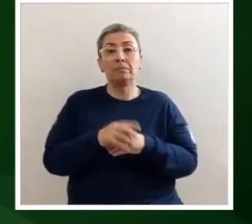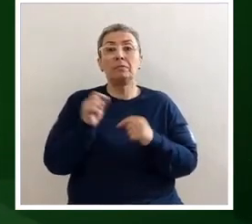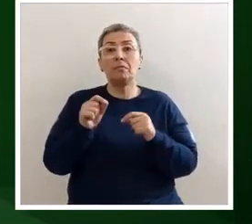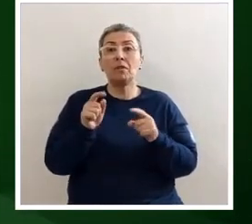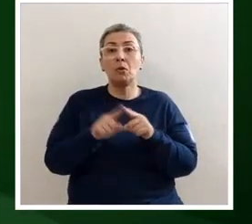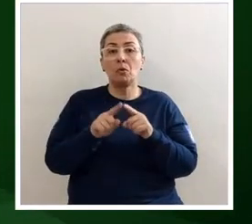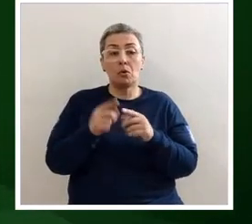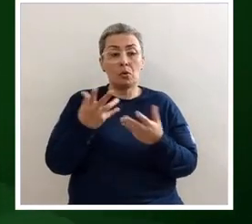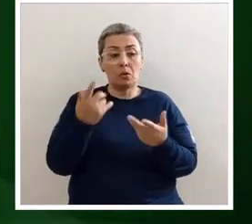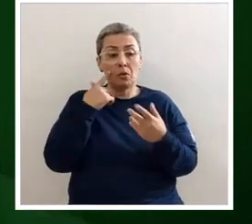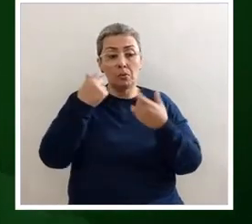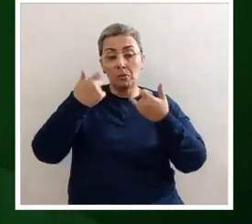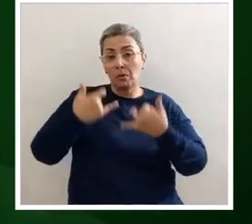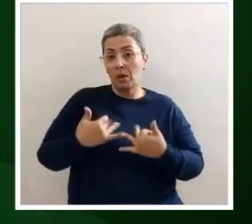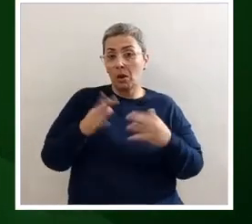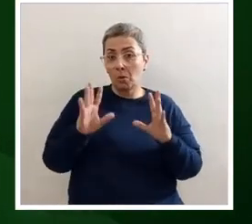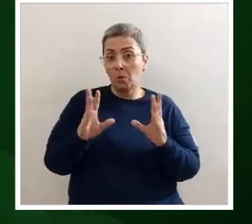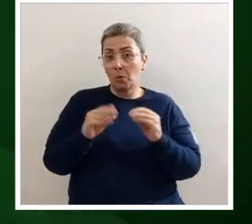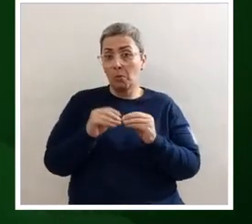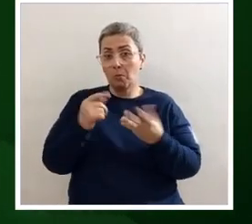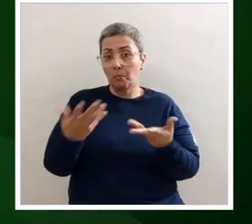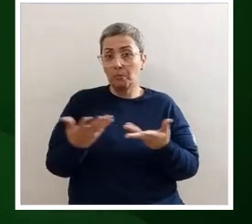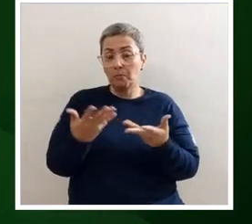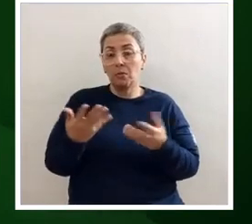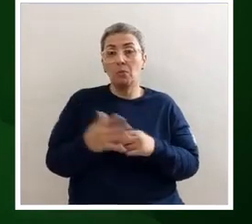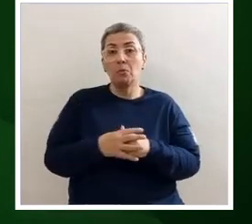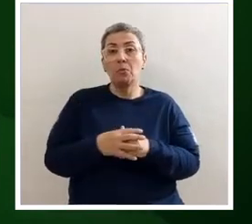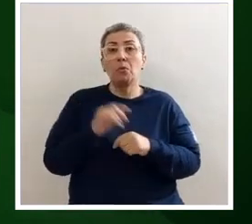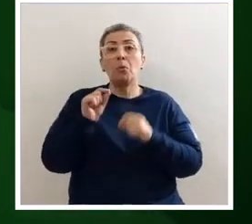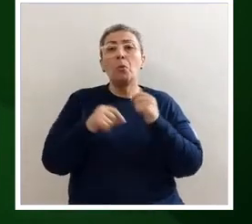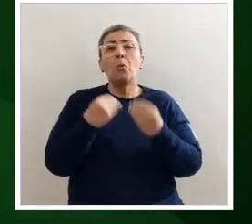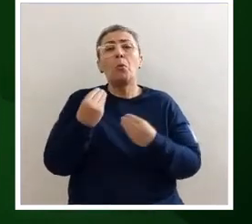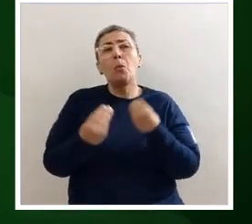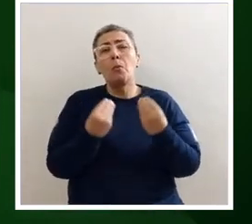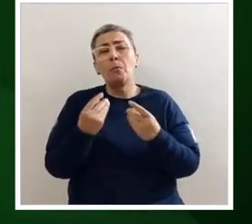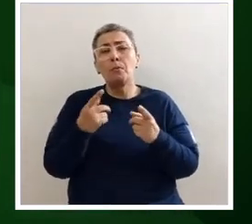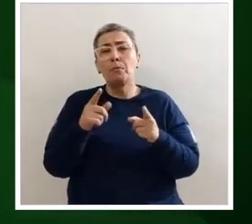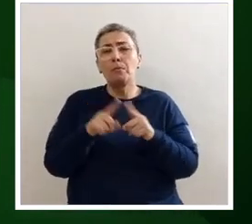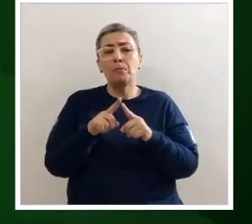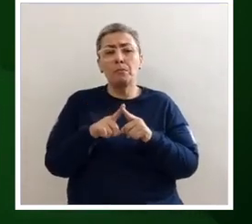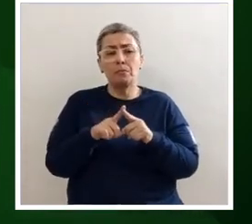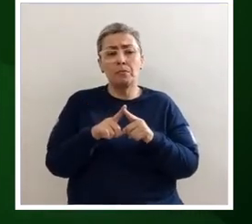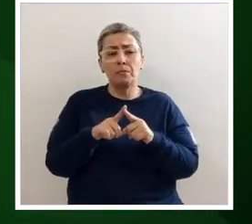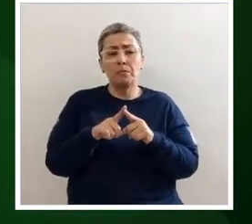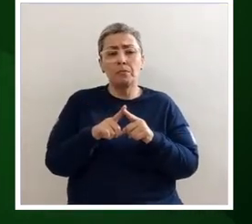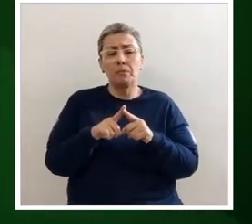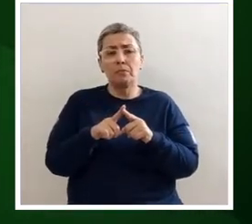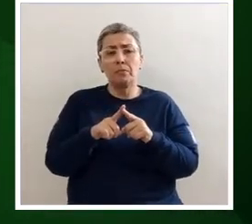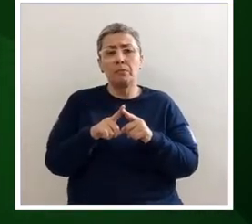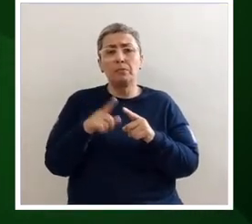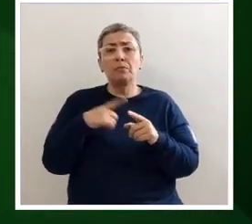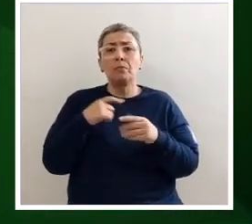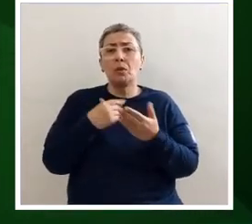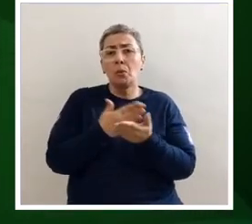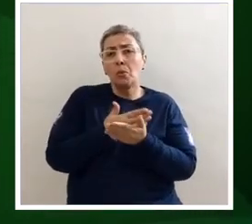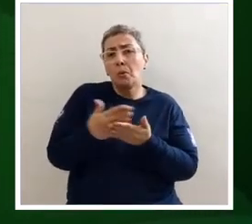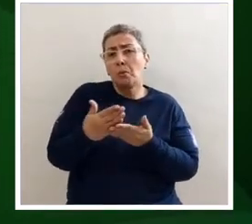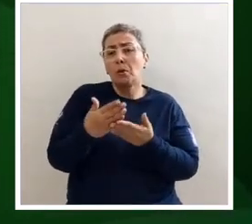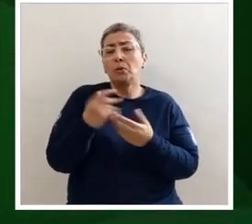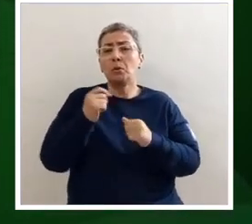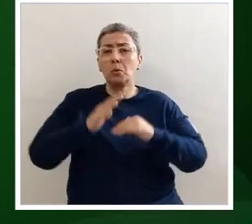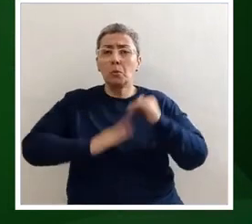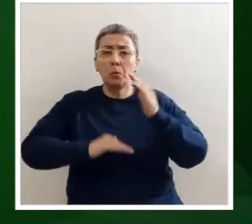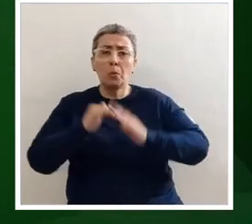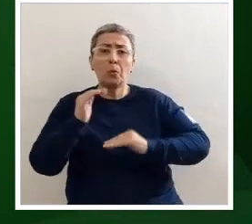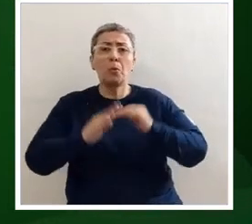ali nós vamos falar agora um pouquinho para vocês então como é que nós começamos fazer as